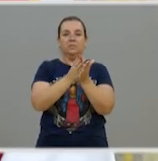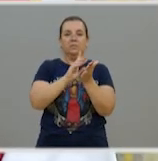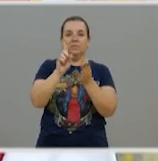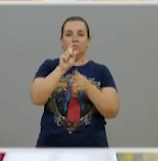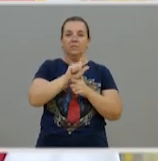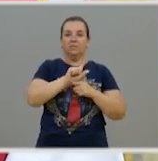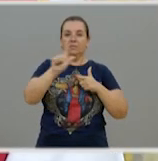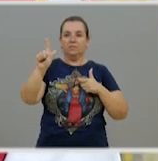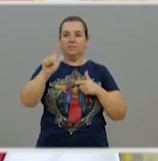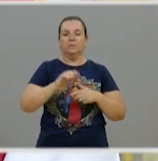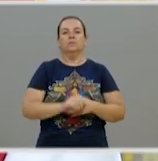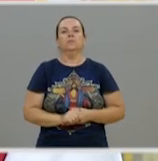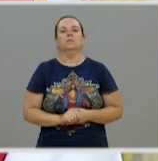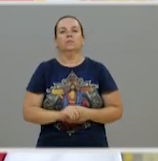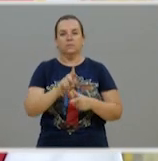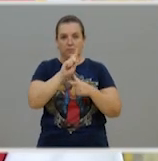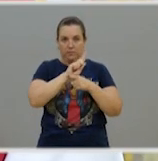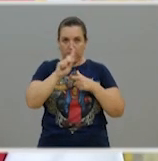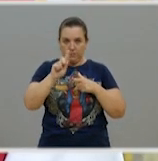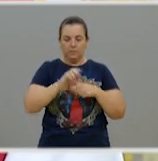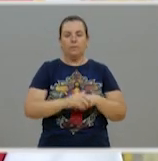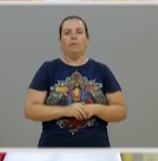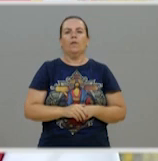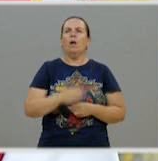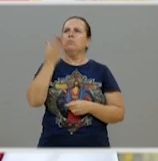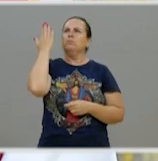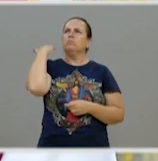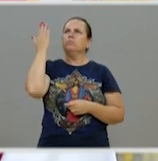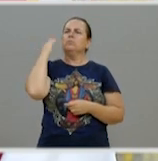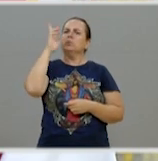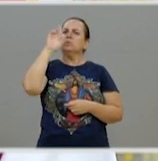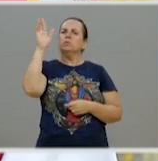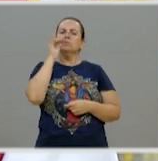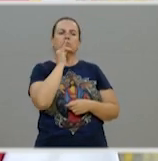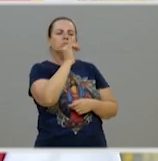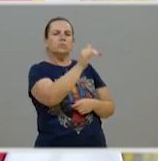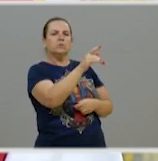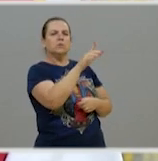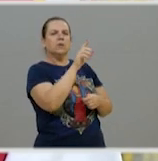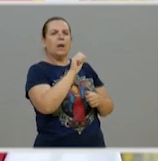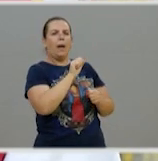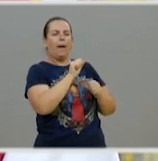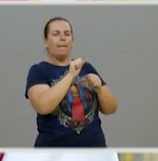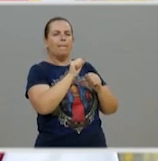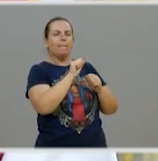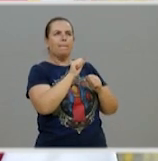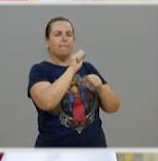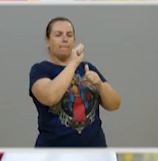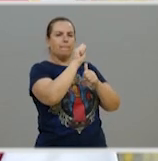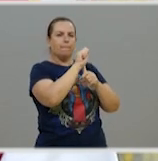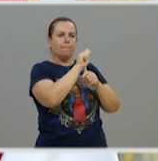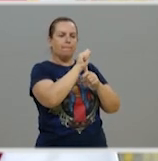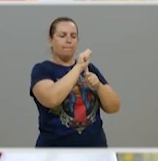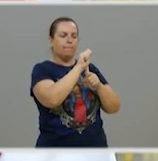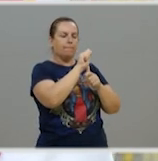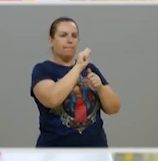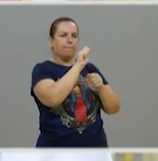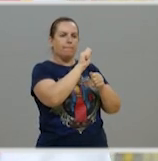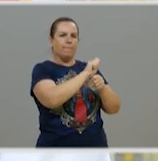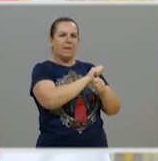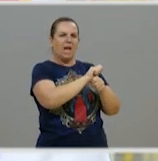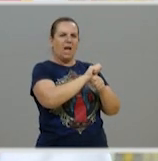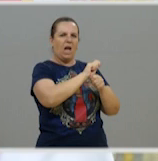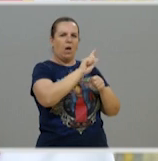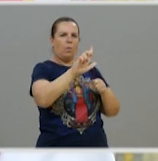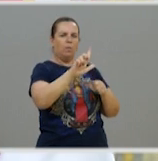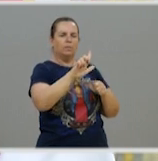Gênesis. Naqueles dias, o Senhor disse a Abrão: sai da tua terra, da tua